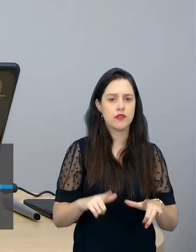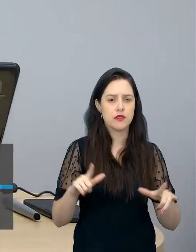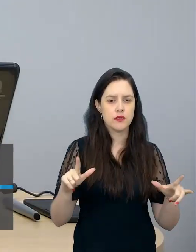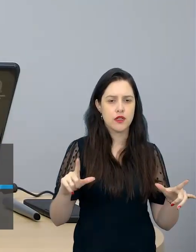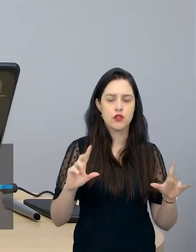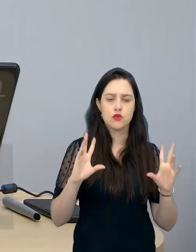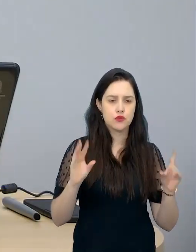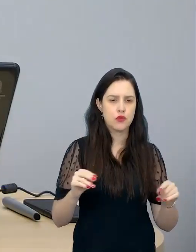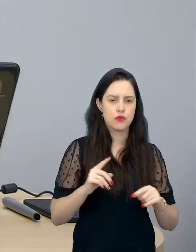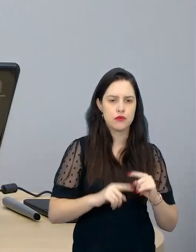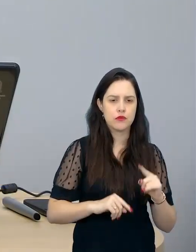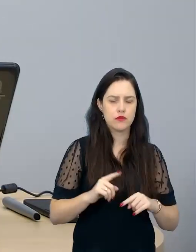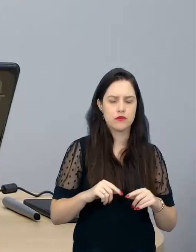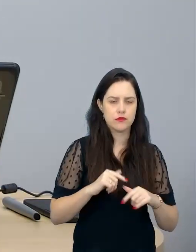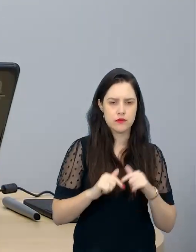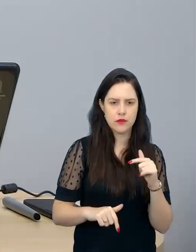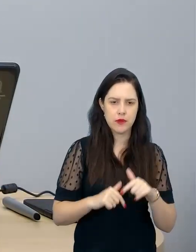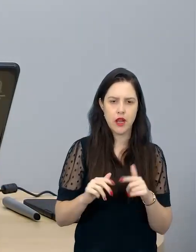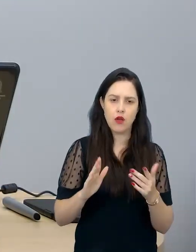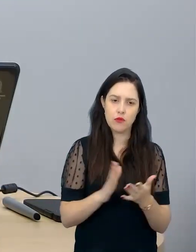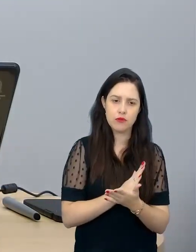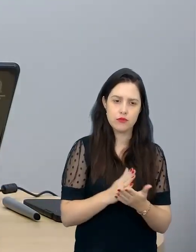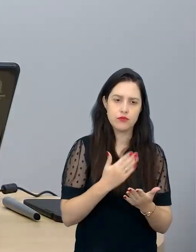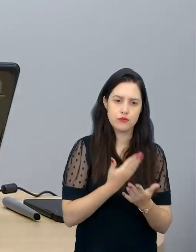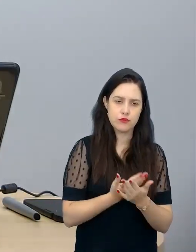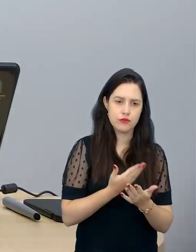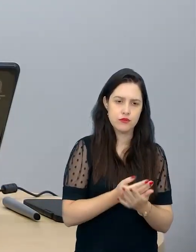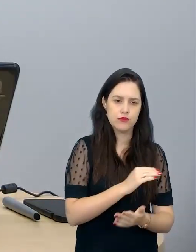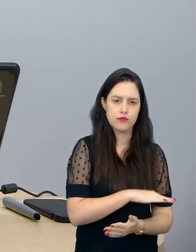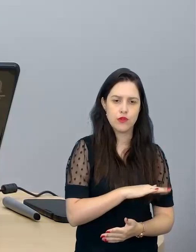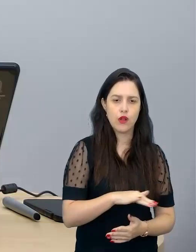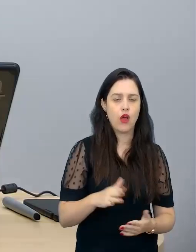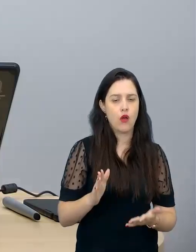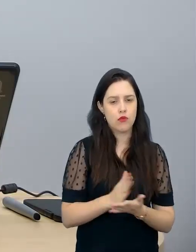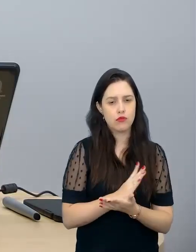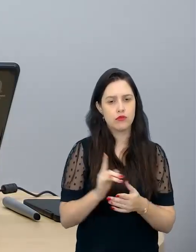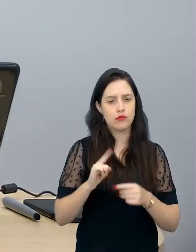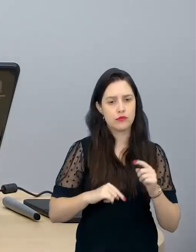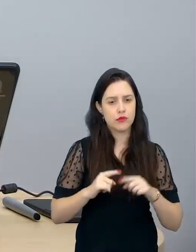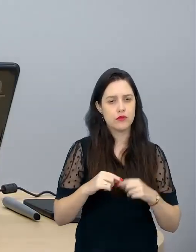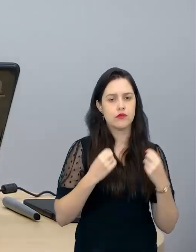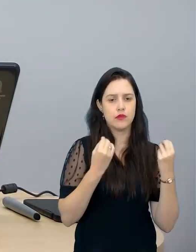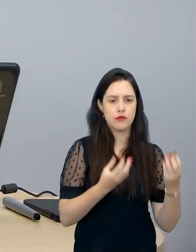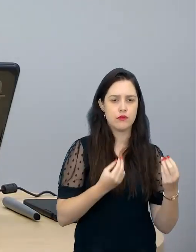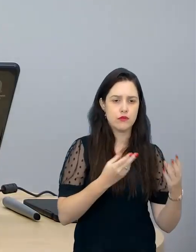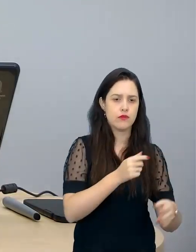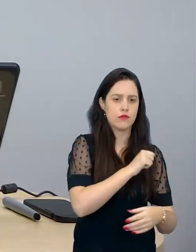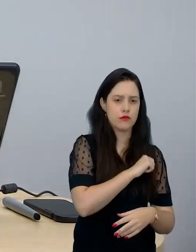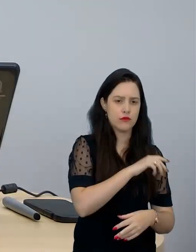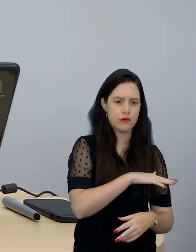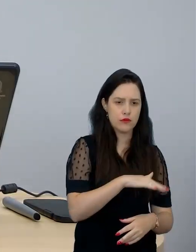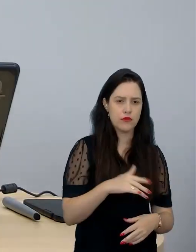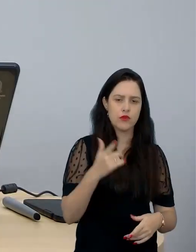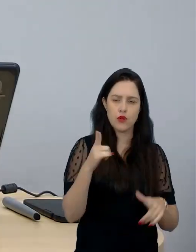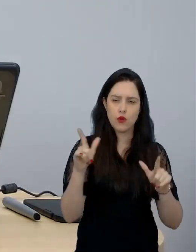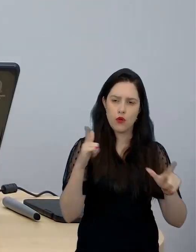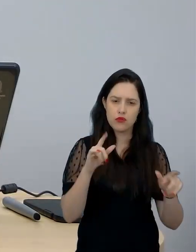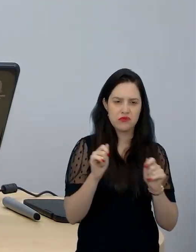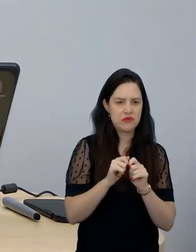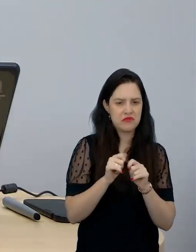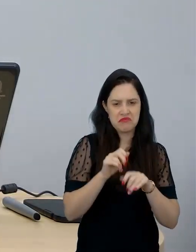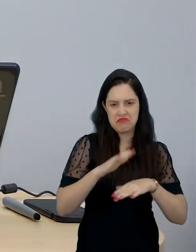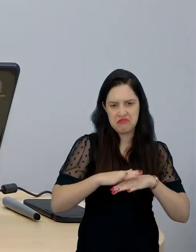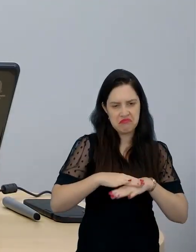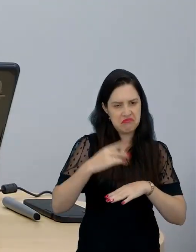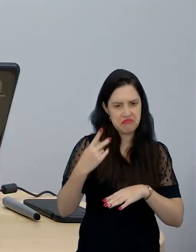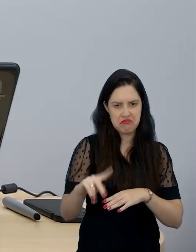esses materiais e trabalhou com os estudantes algum desses materiais, isso é uma sugestão, vocês podem selecionar outros se vocês quiserem, a gente